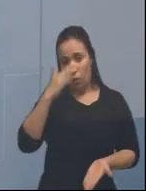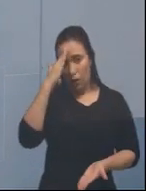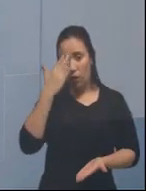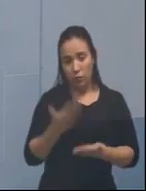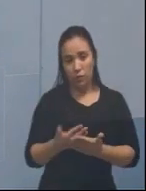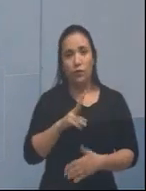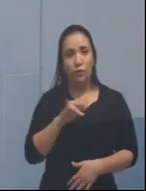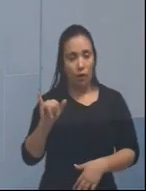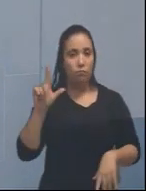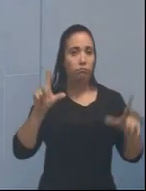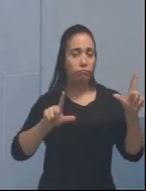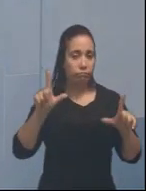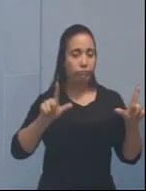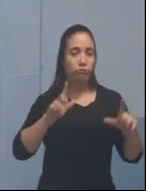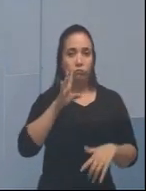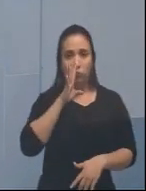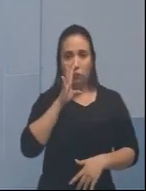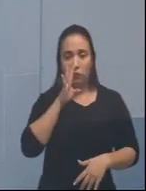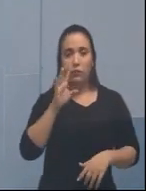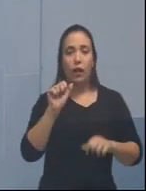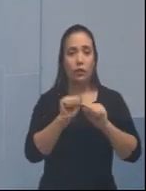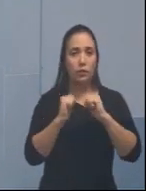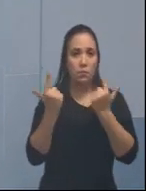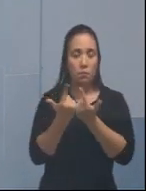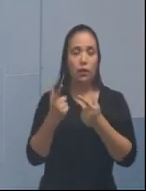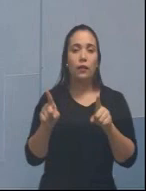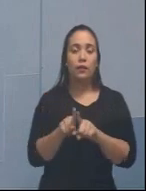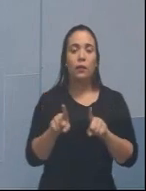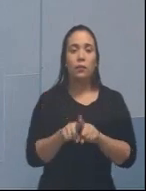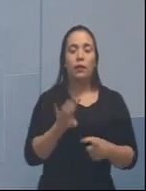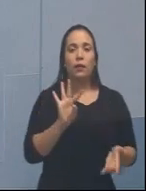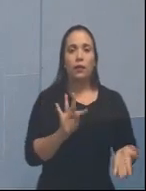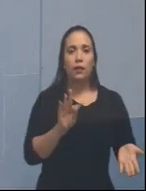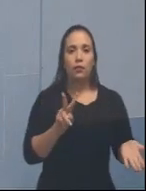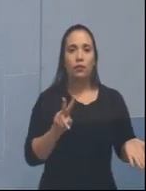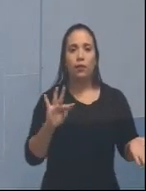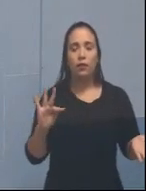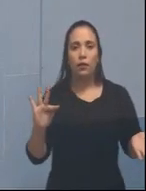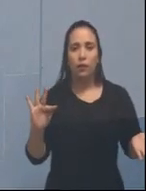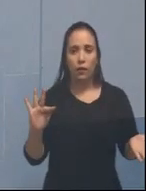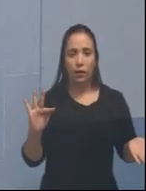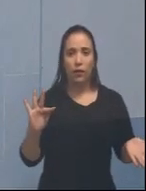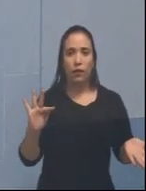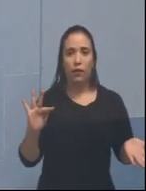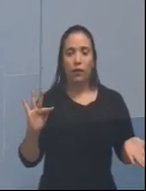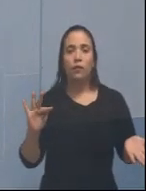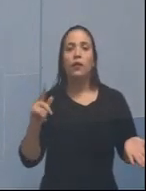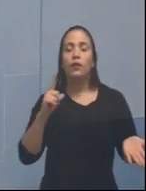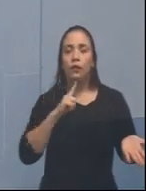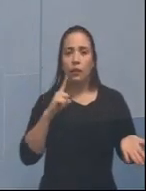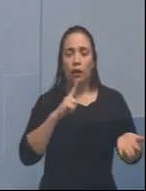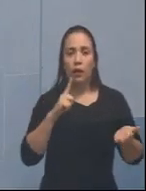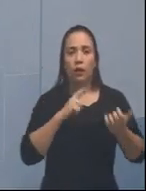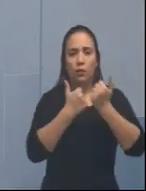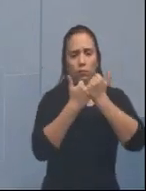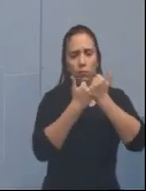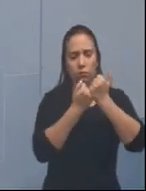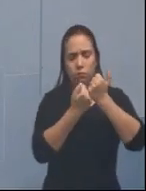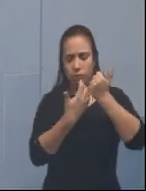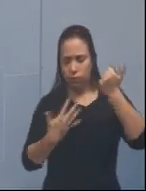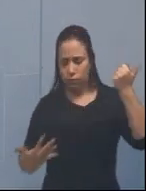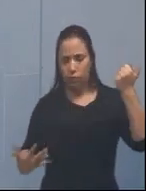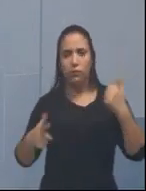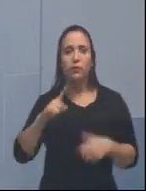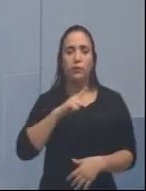vai, tanto na TV Assembleia como na TV Fortaleza, algum membro dessa gloriosa corporação, porque não é por causa de um indivíduo, a gente